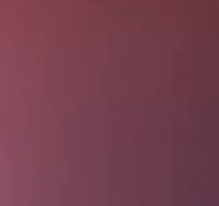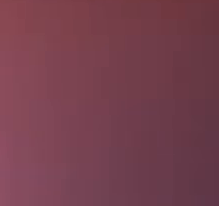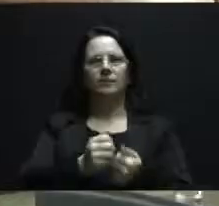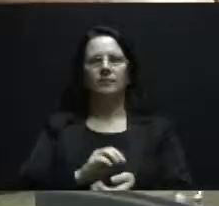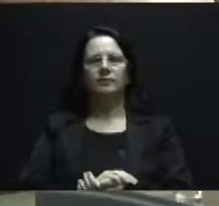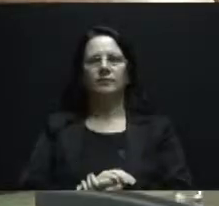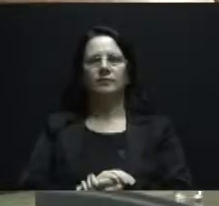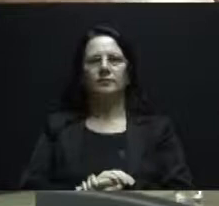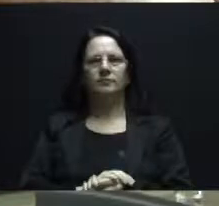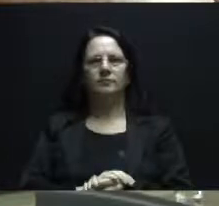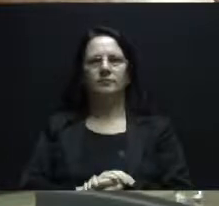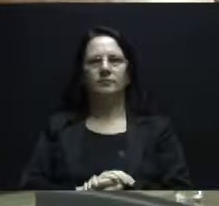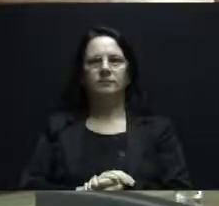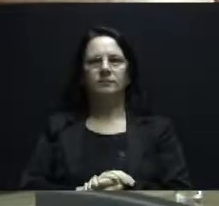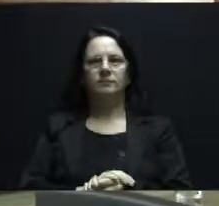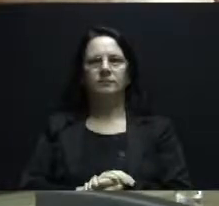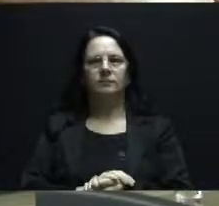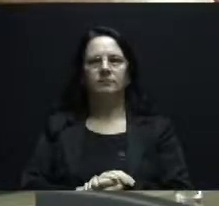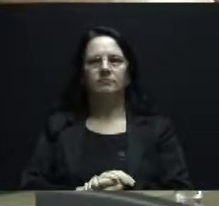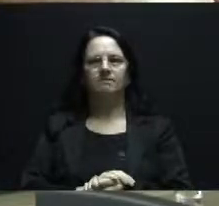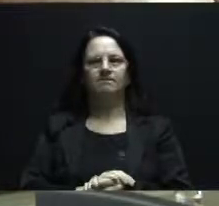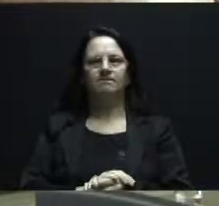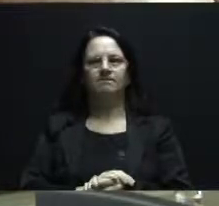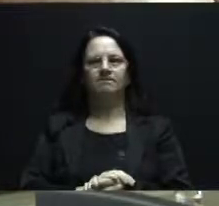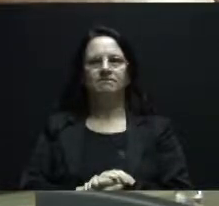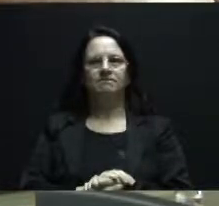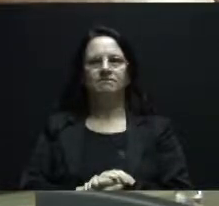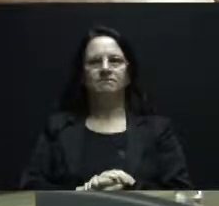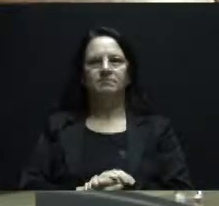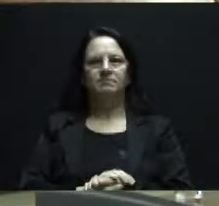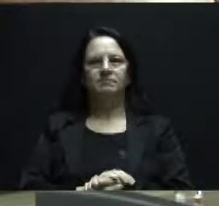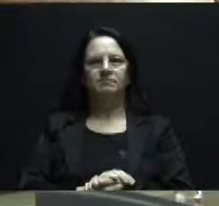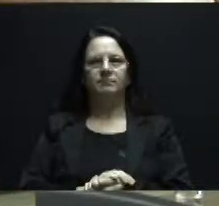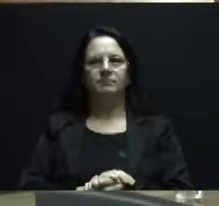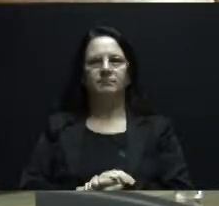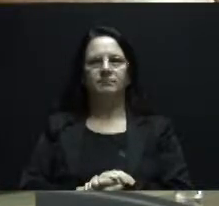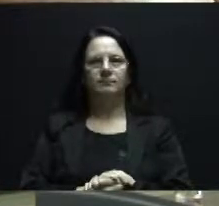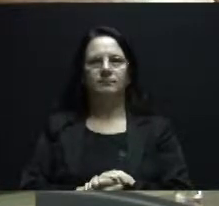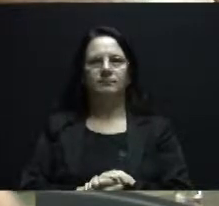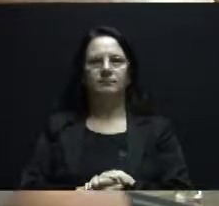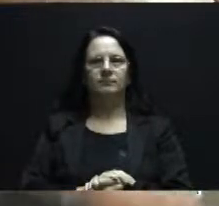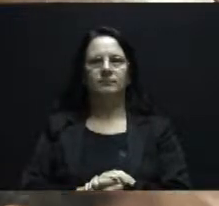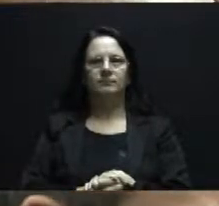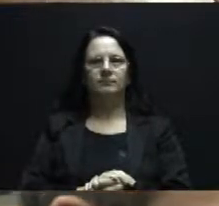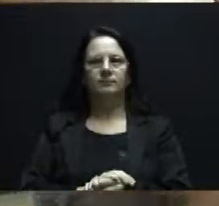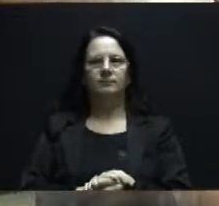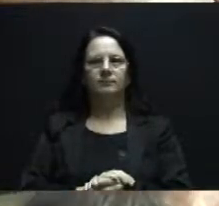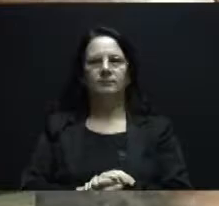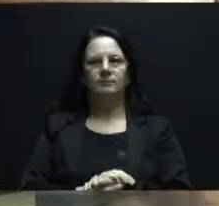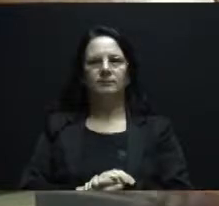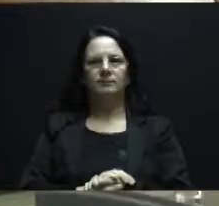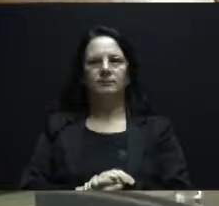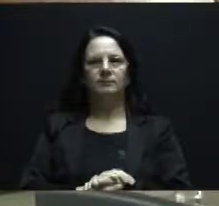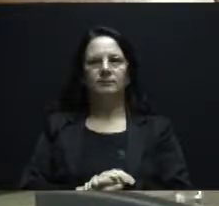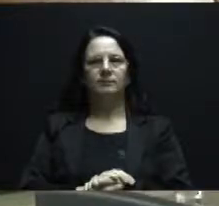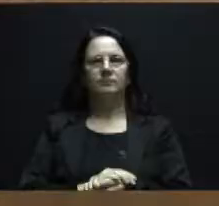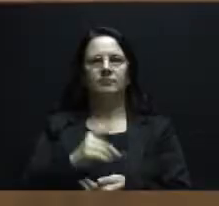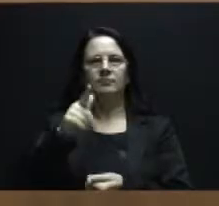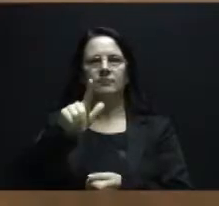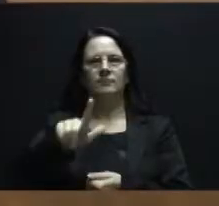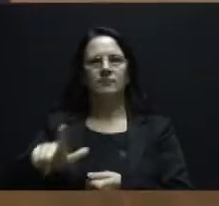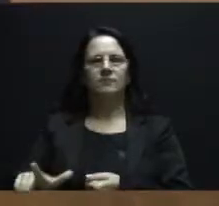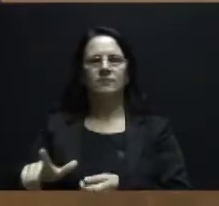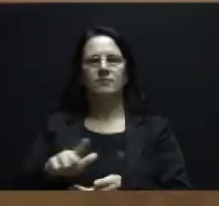a câmara aprovou em duas discussões o projeto que dispõe sobre a exoneração e impedimento de contratação